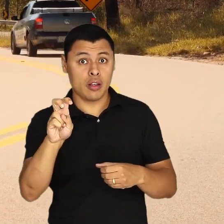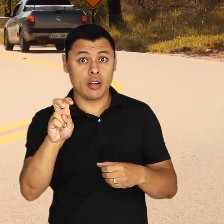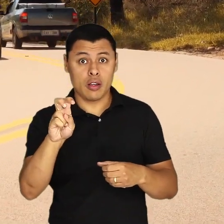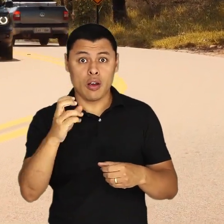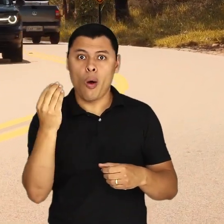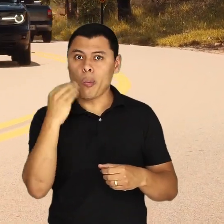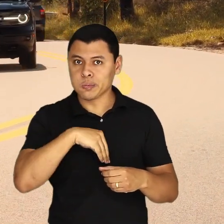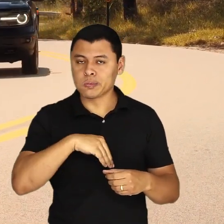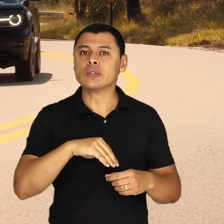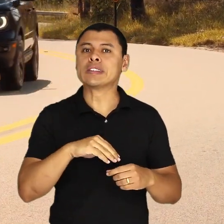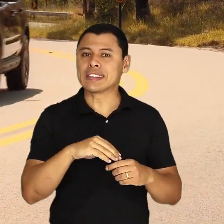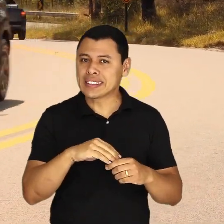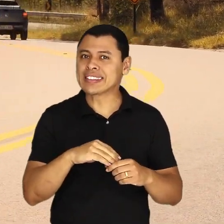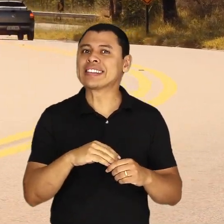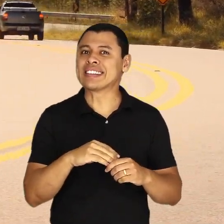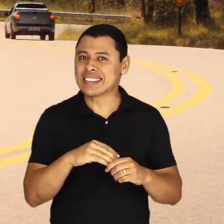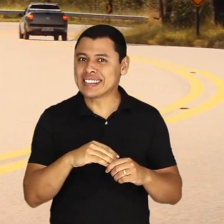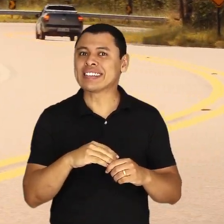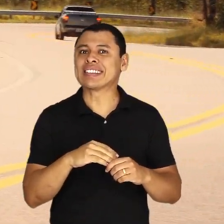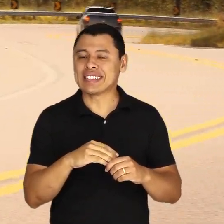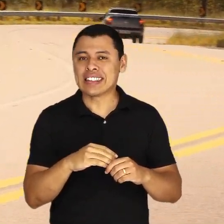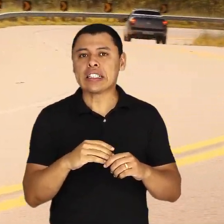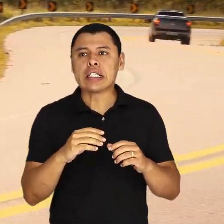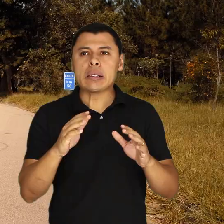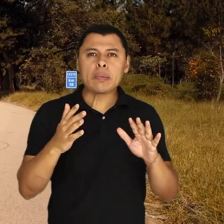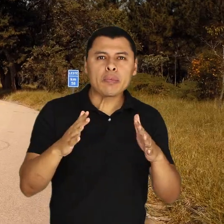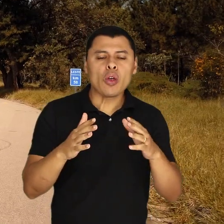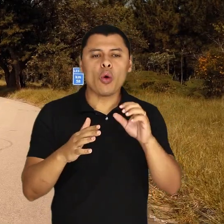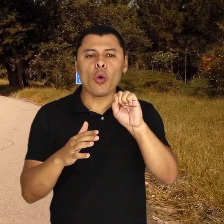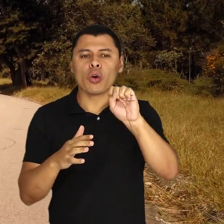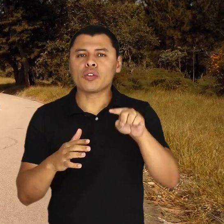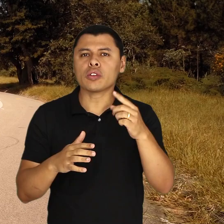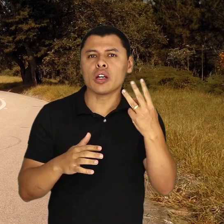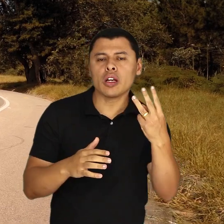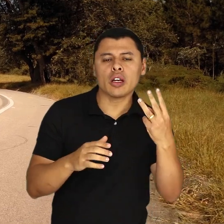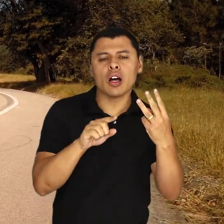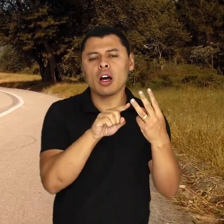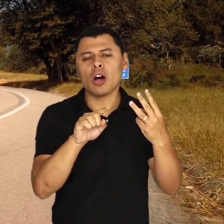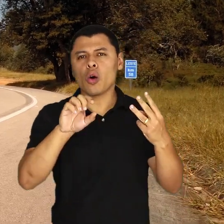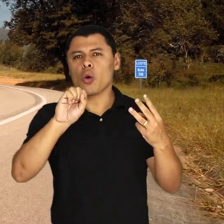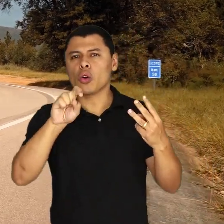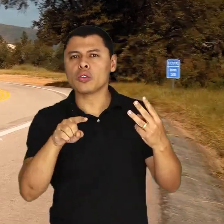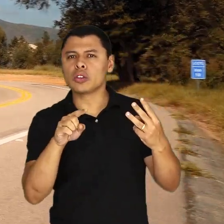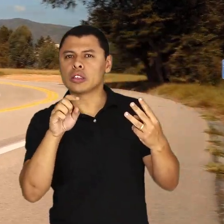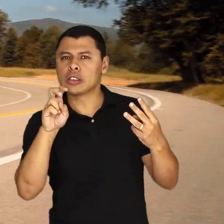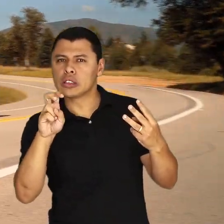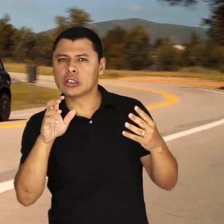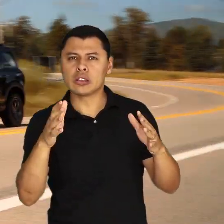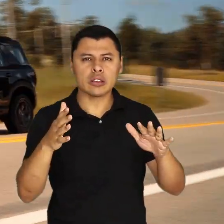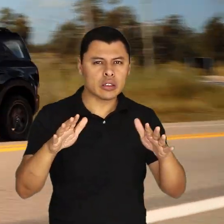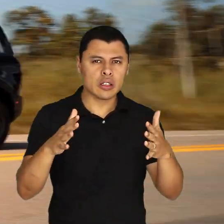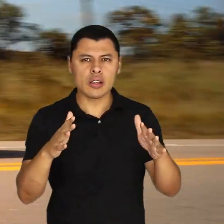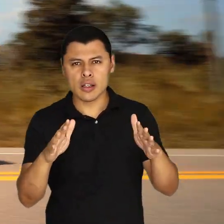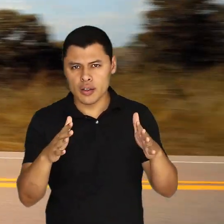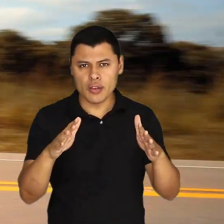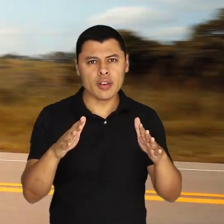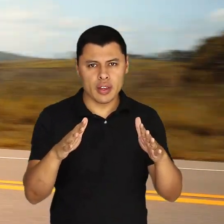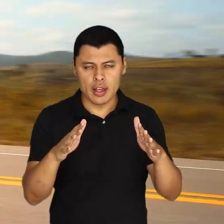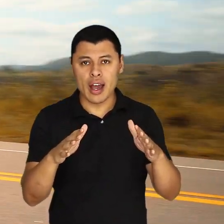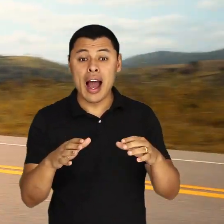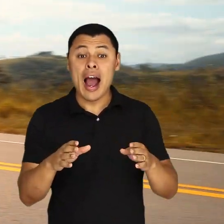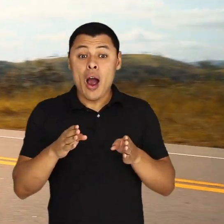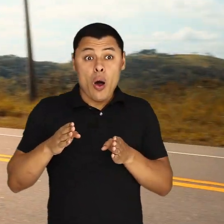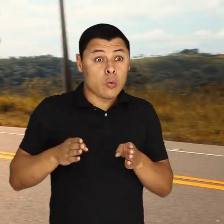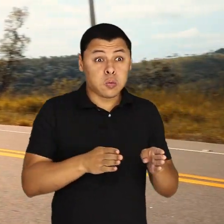8,5 mais ou menos, bem fácil de você conseguir chegar nessa média, né? 8,3, 8,5 km por litro. E na estrada a gente